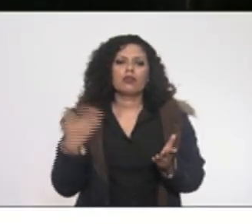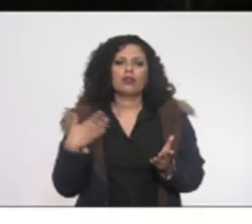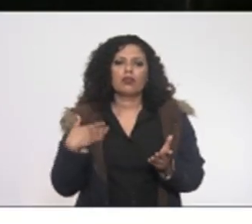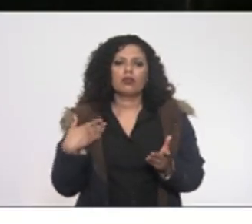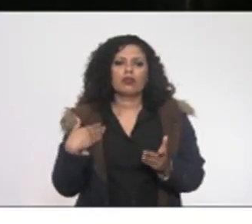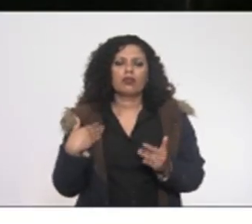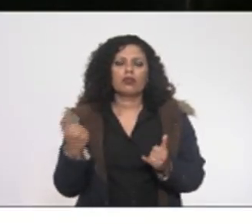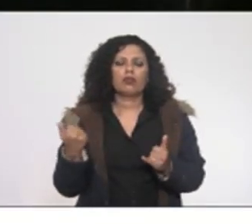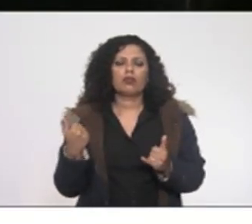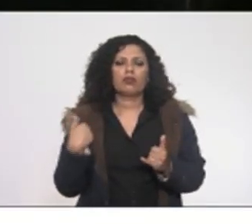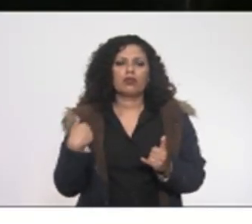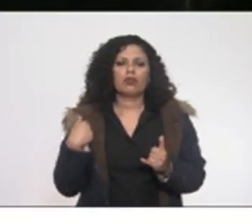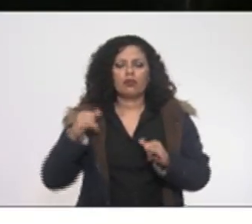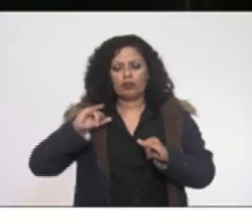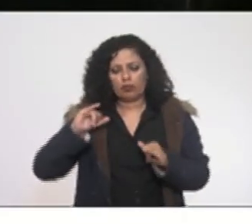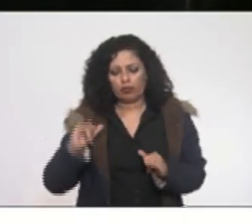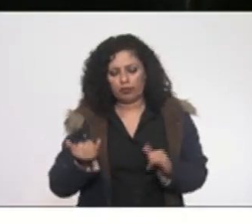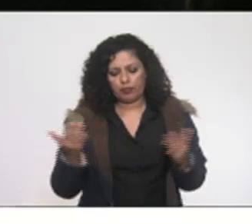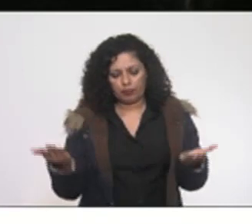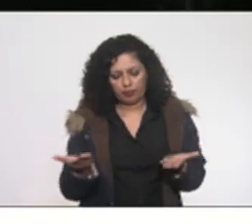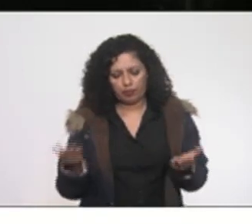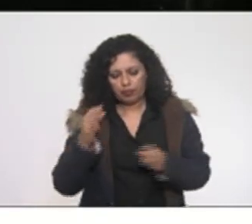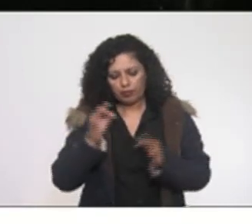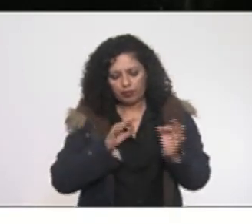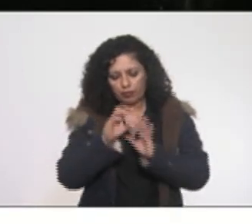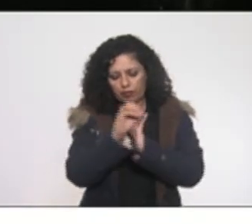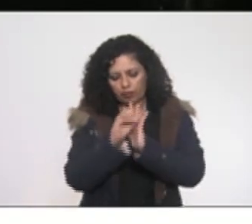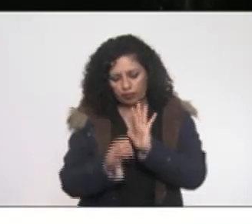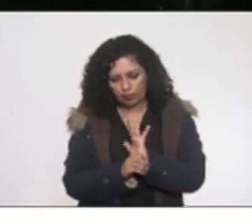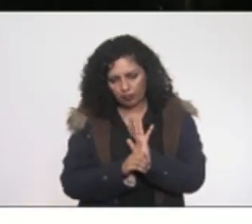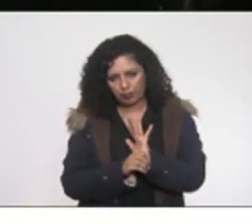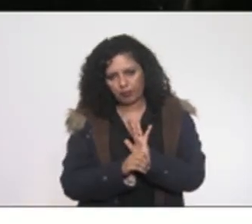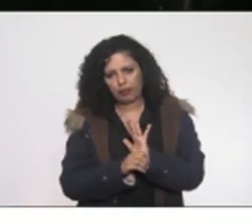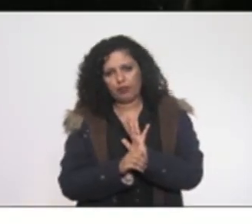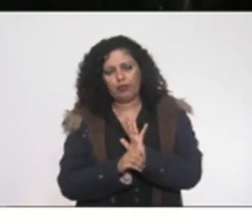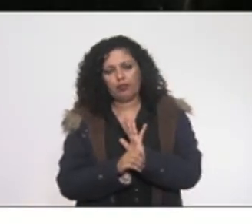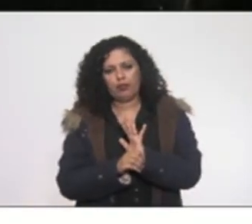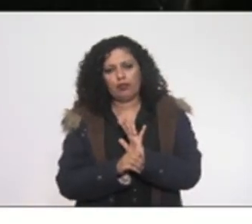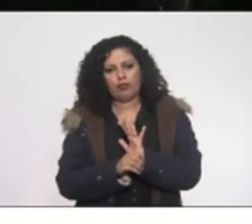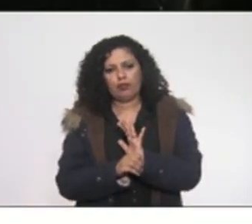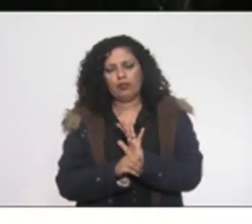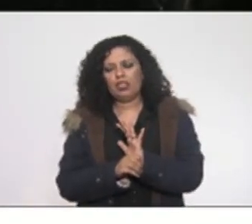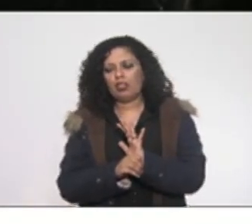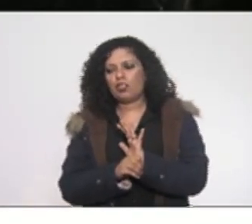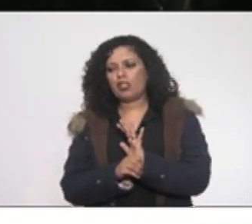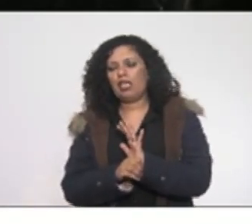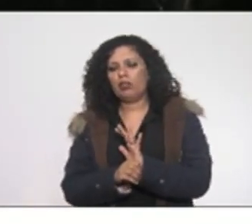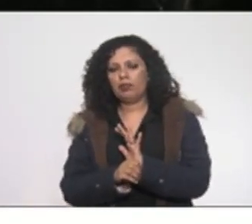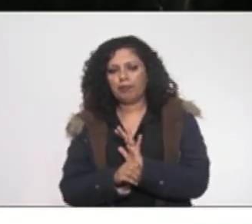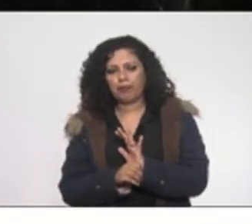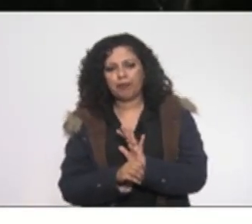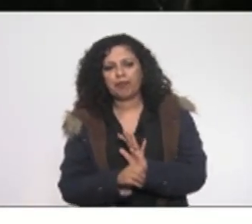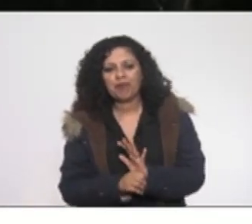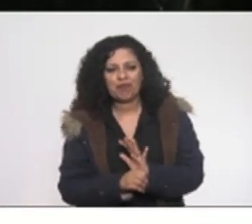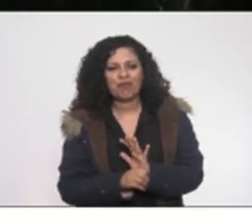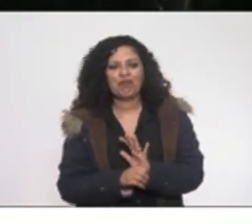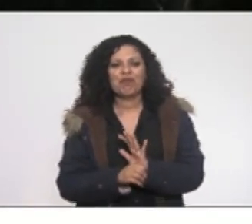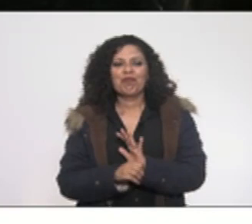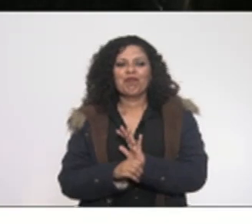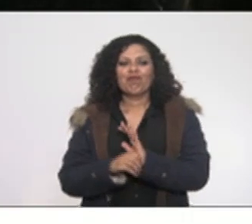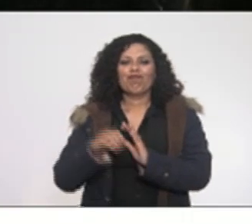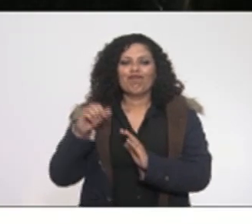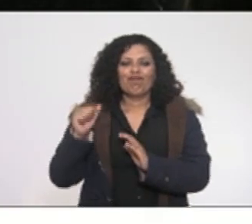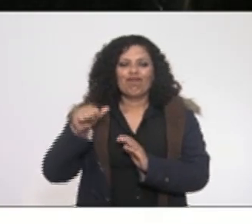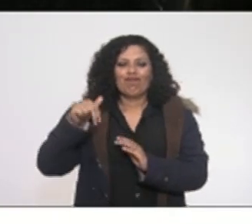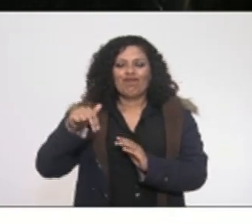como a gente tem feito, nós oficiarmos o setor de autorização da ANP para nos informar a respeito